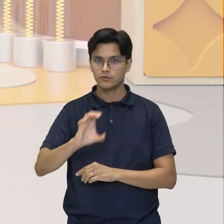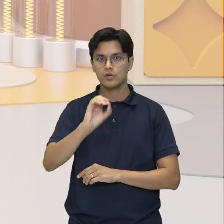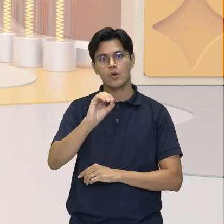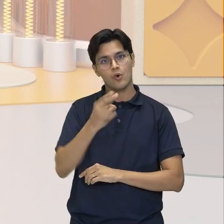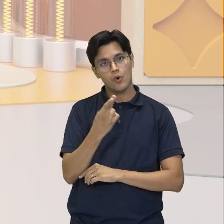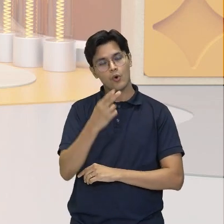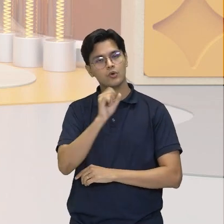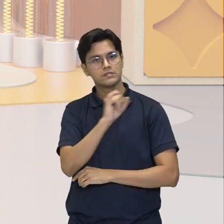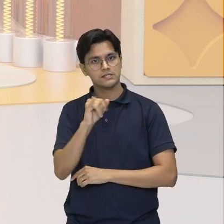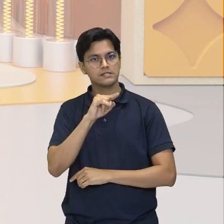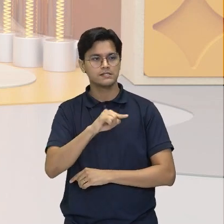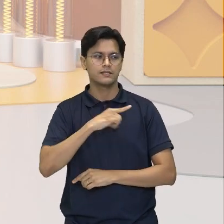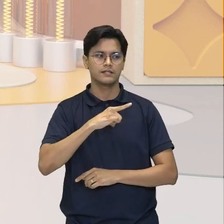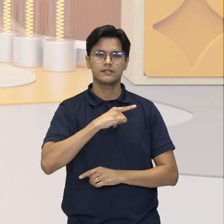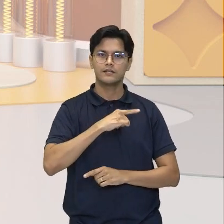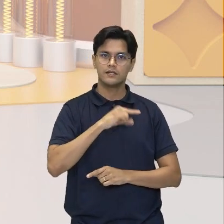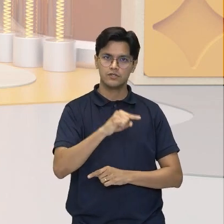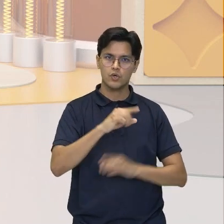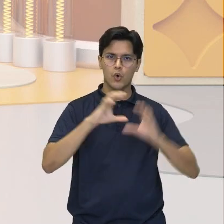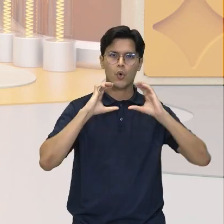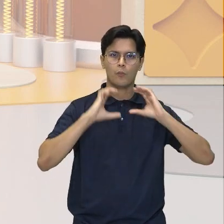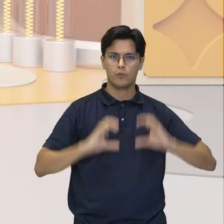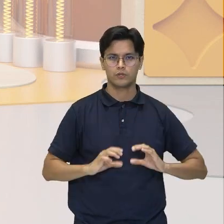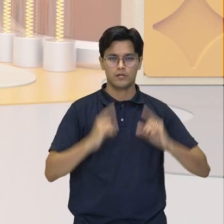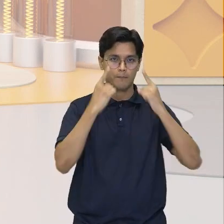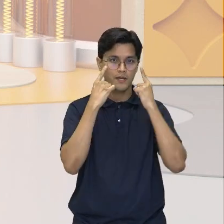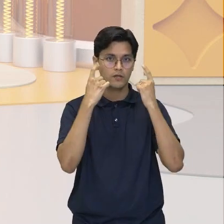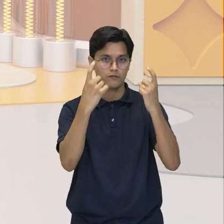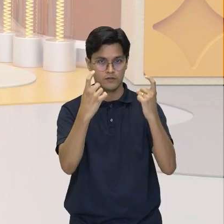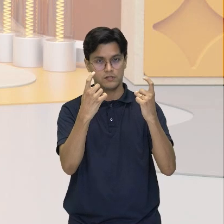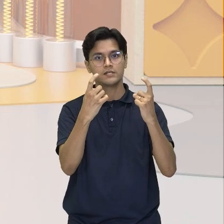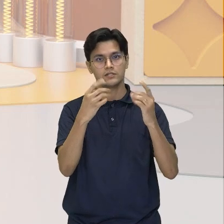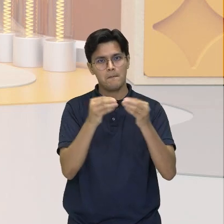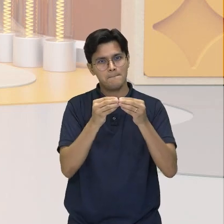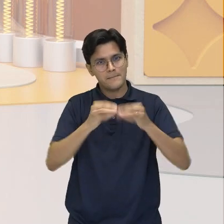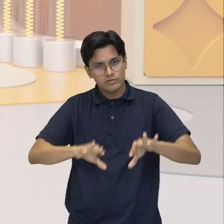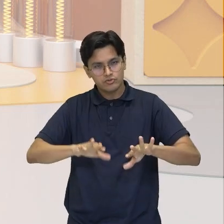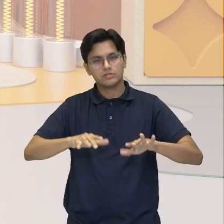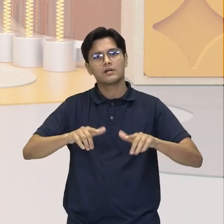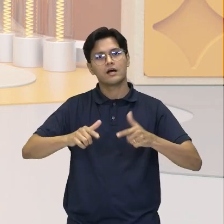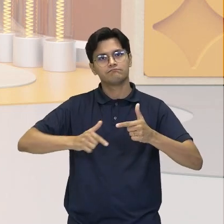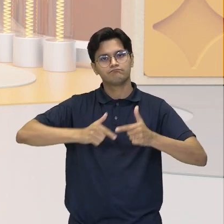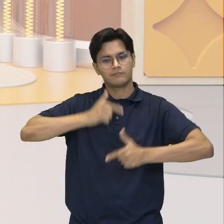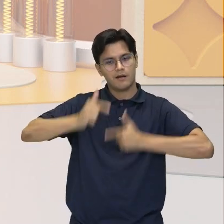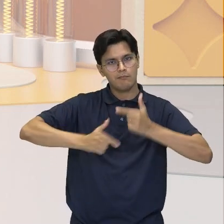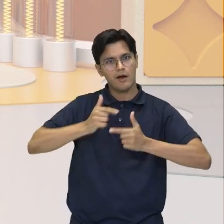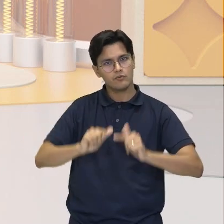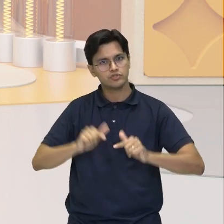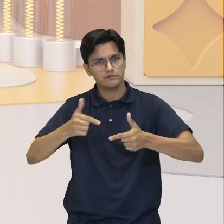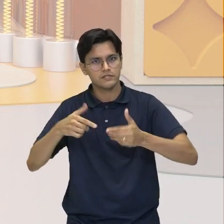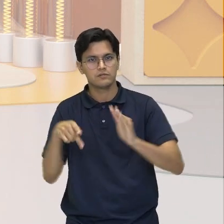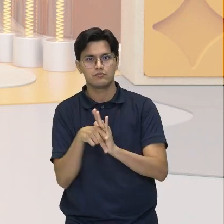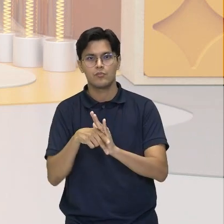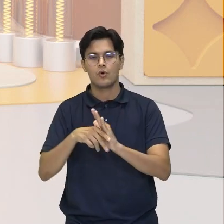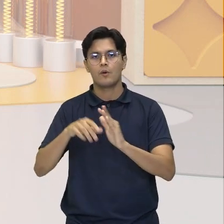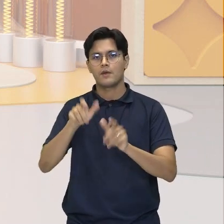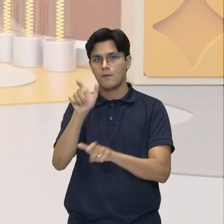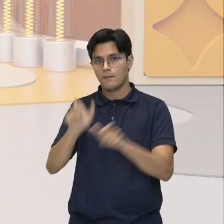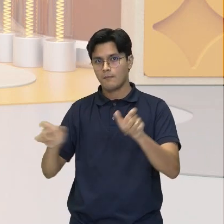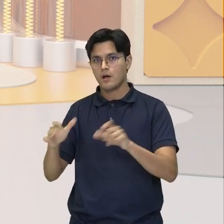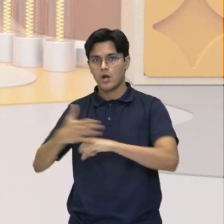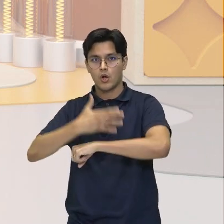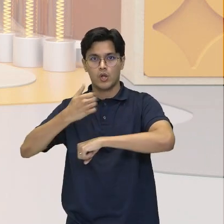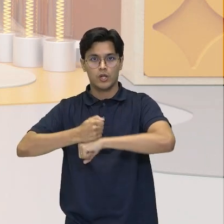estava prejudicando ali o andamento dos colonos. Então, esses eram justificativas para aplicar ali as